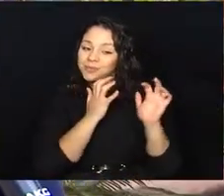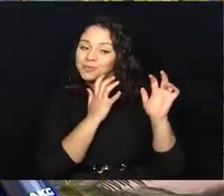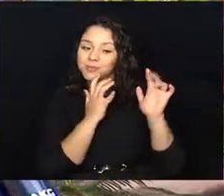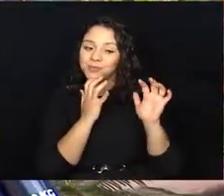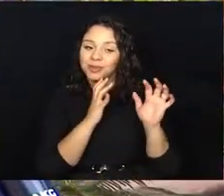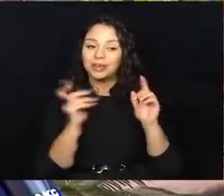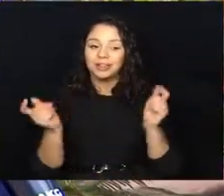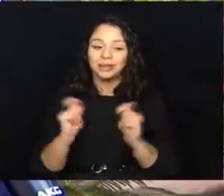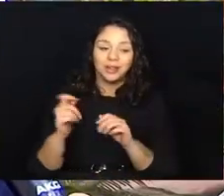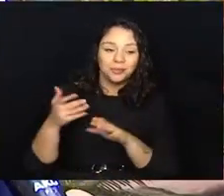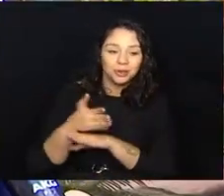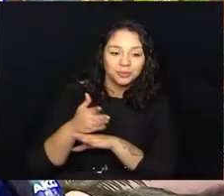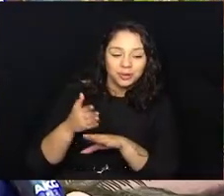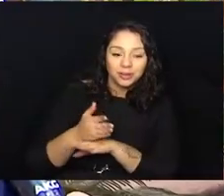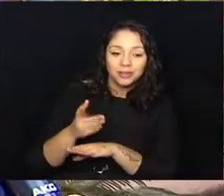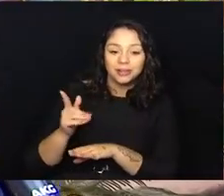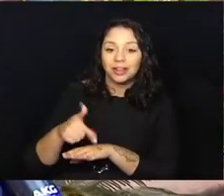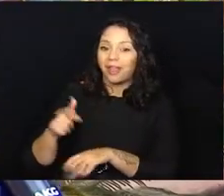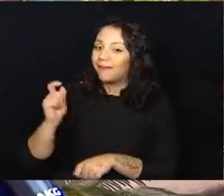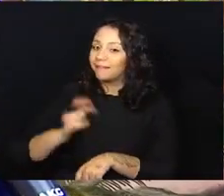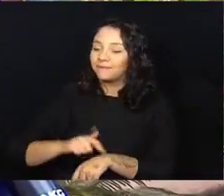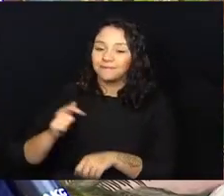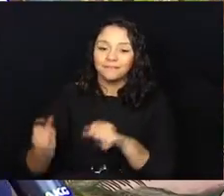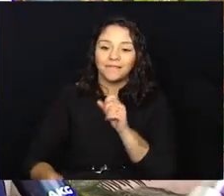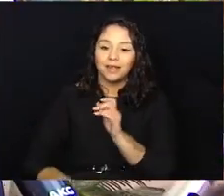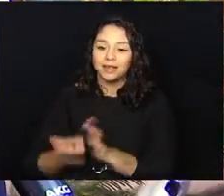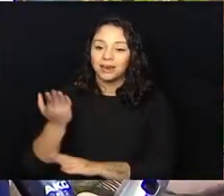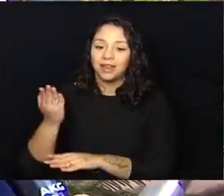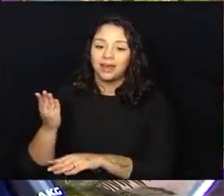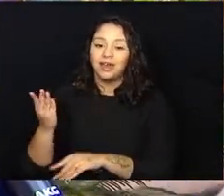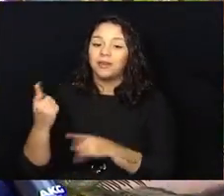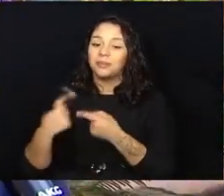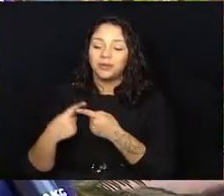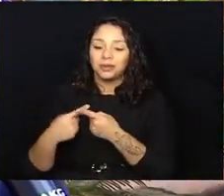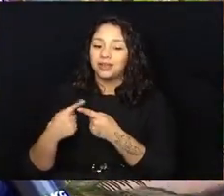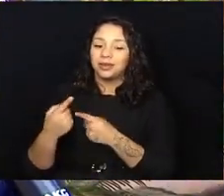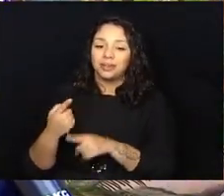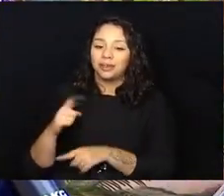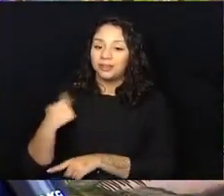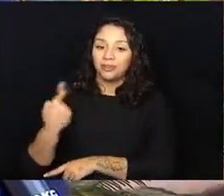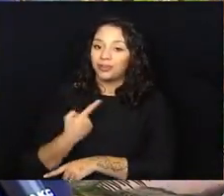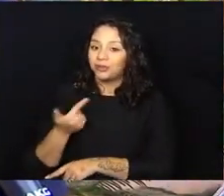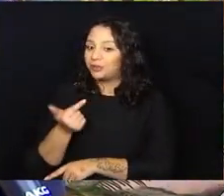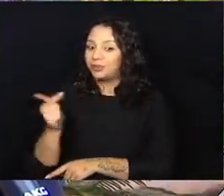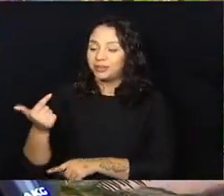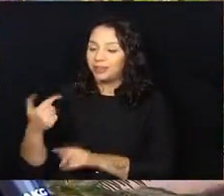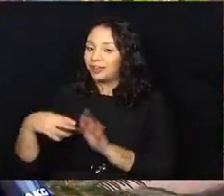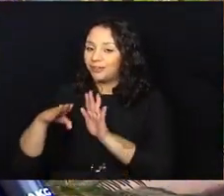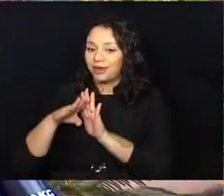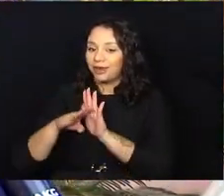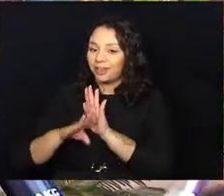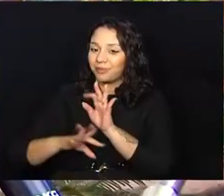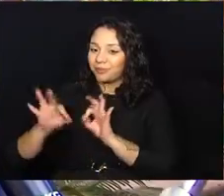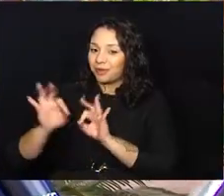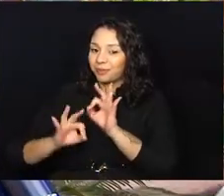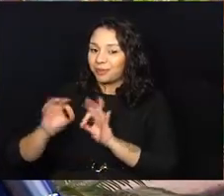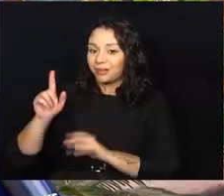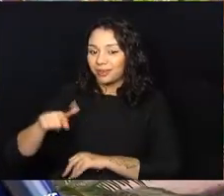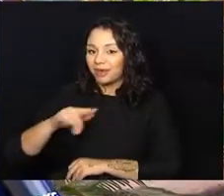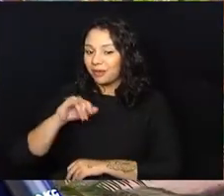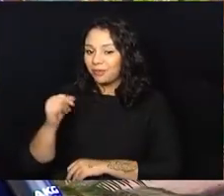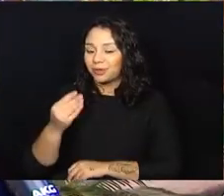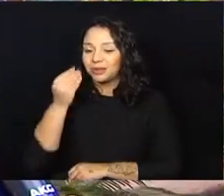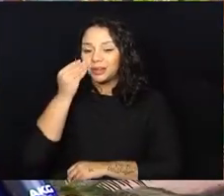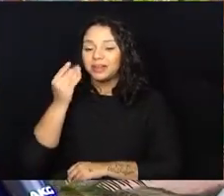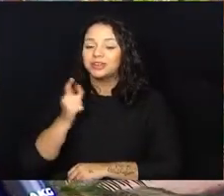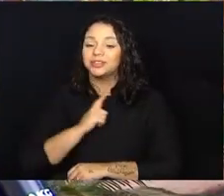na mão e poder participar nesse improviso, digamos assim, né? Porque a gente não teve um repertório preparado,